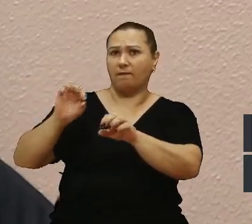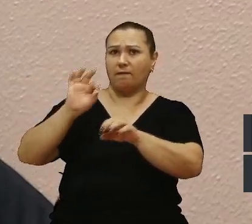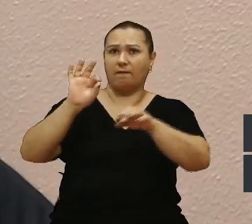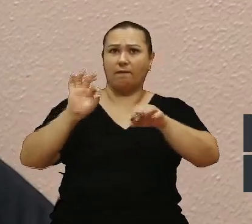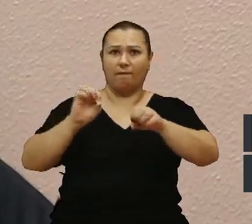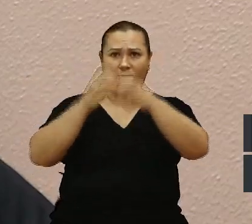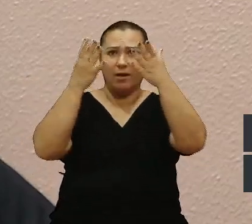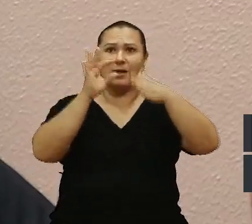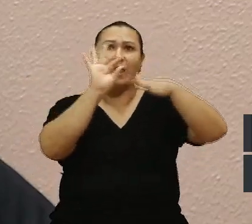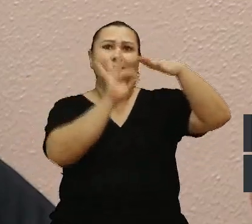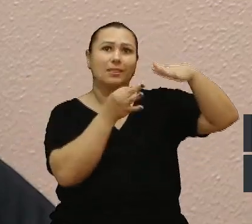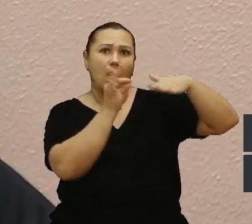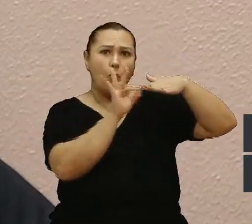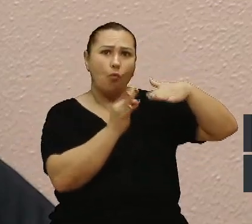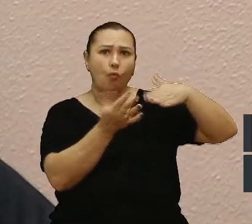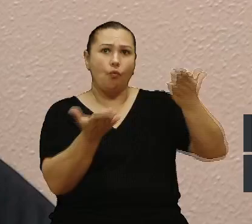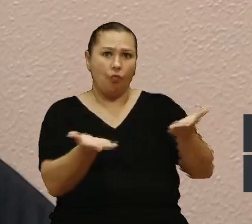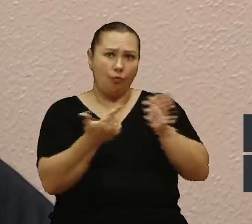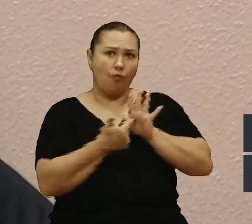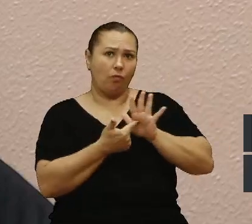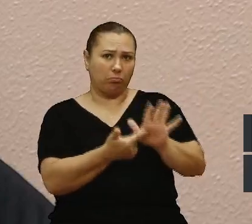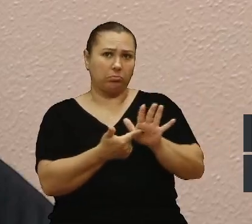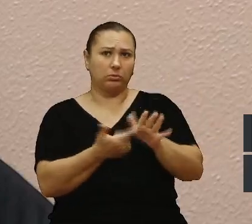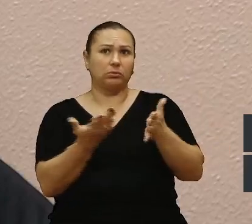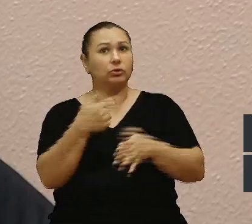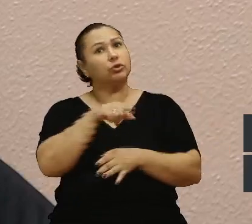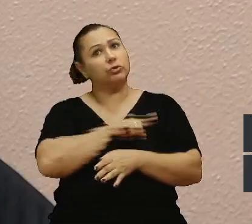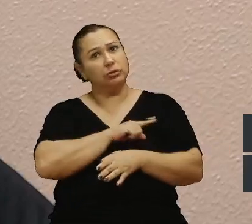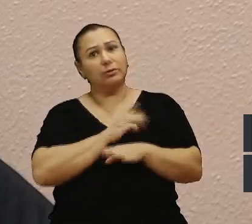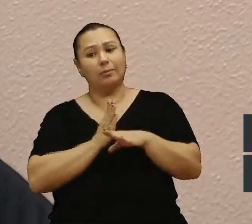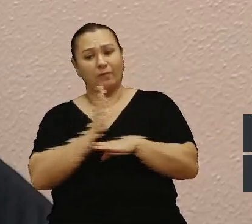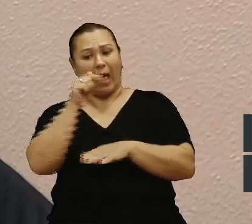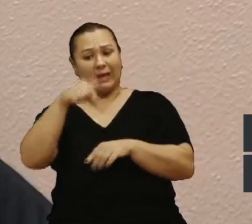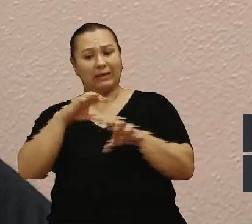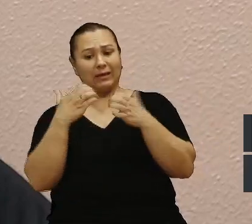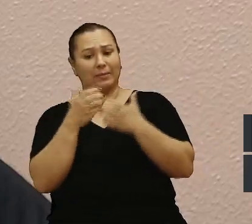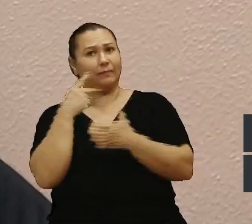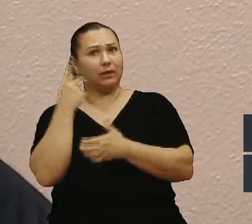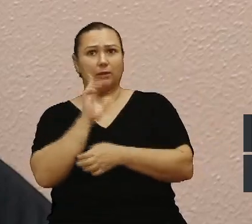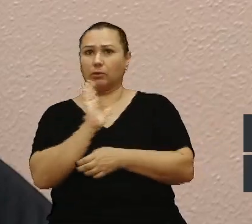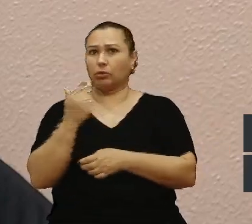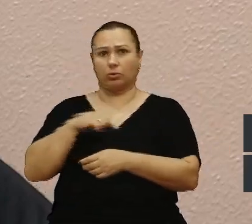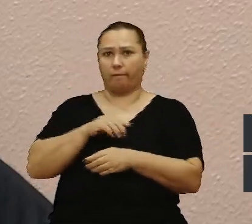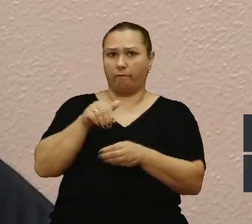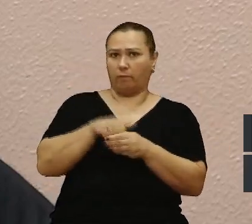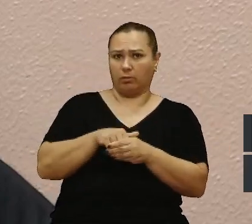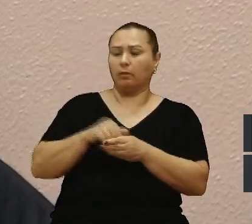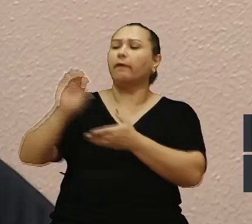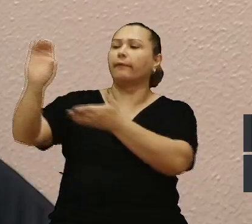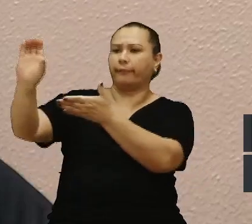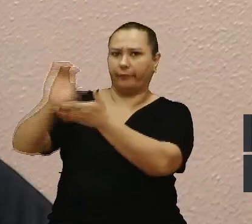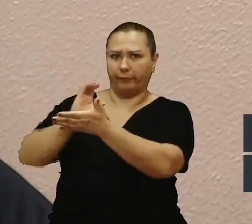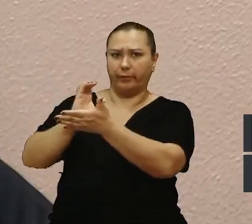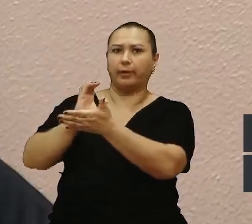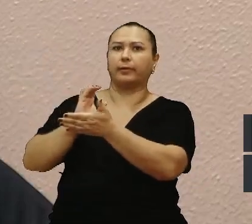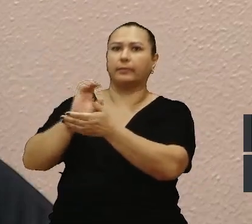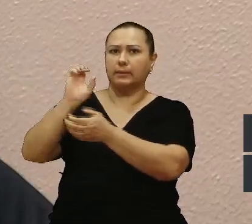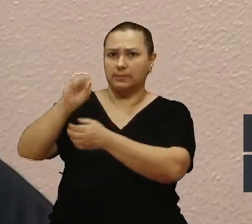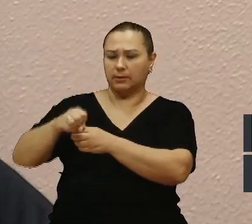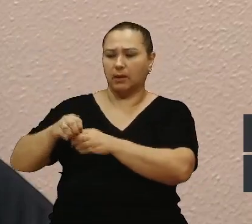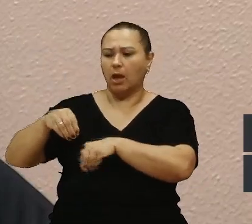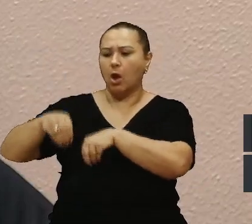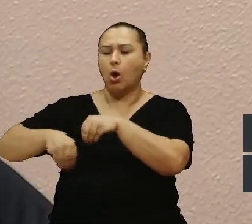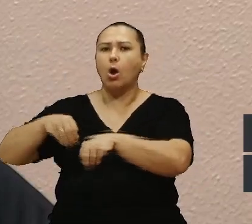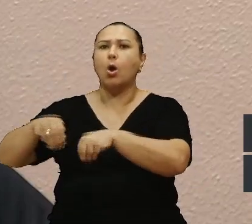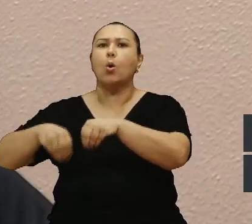com o nosso voto, que o repasse para verba das colheitas, enfim, a Câmara aprovou, né? E